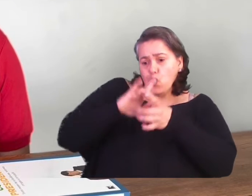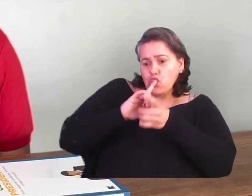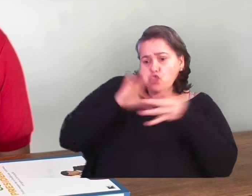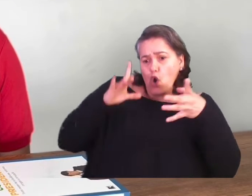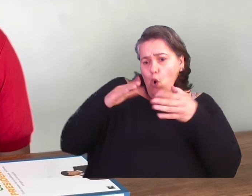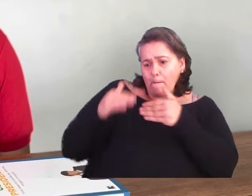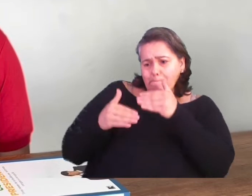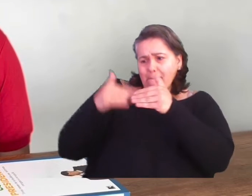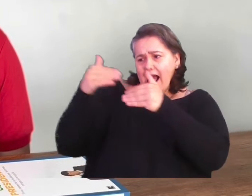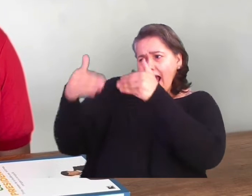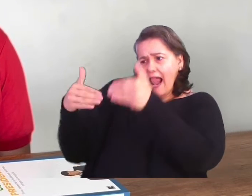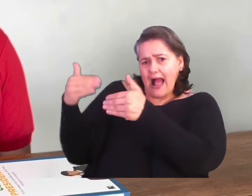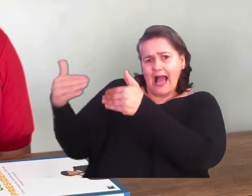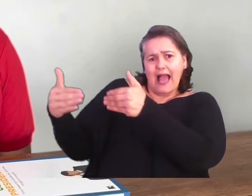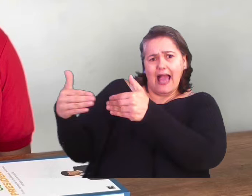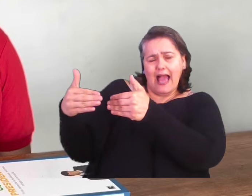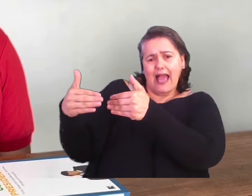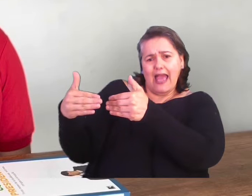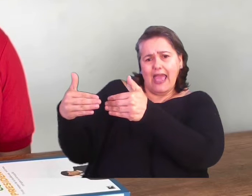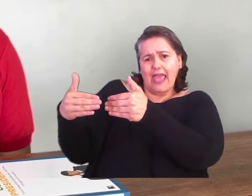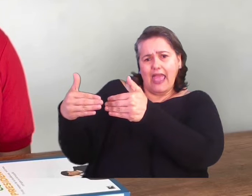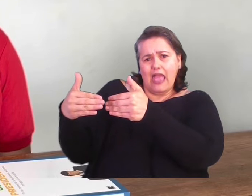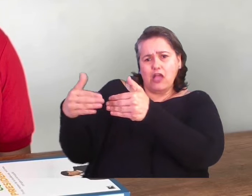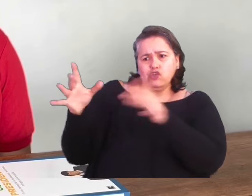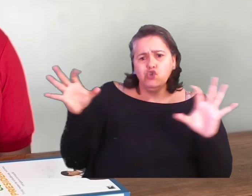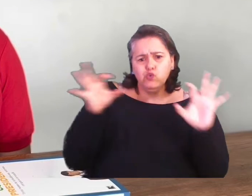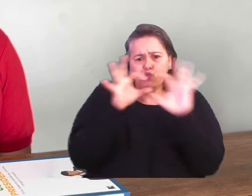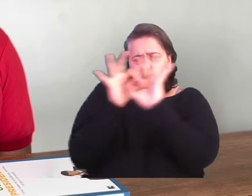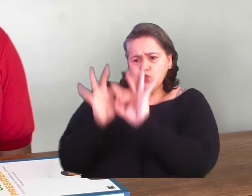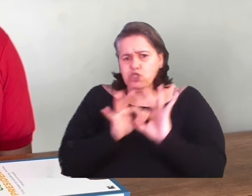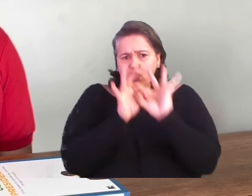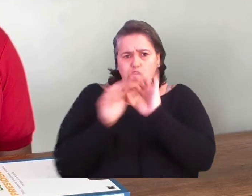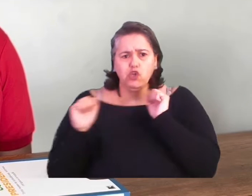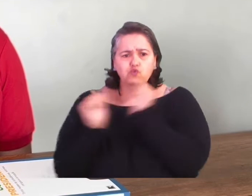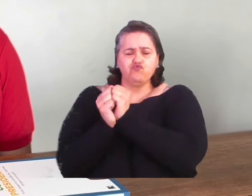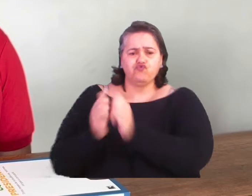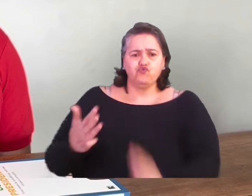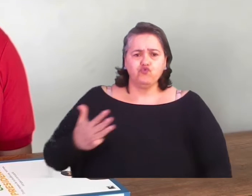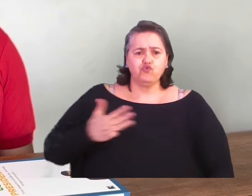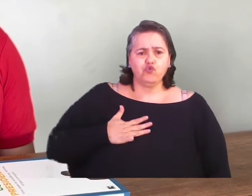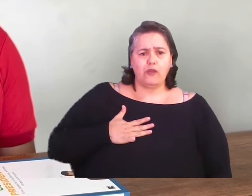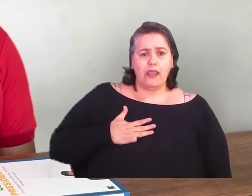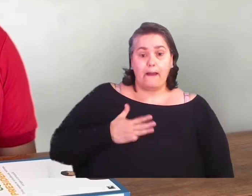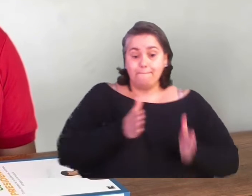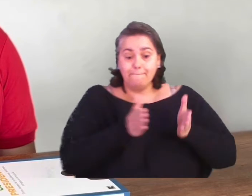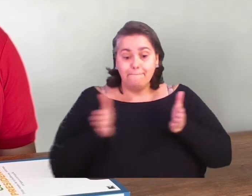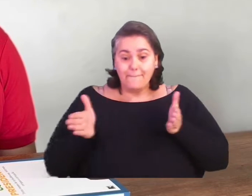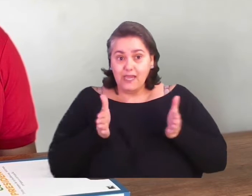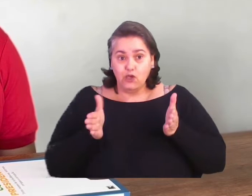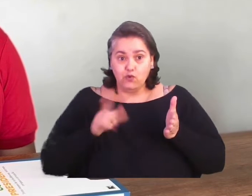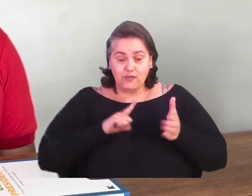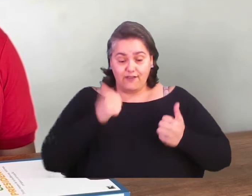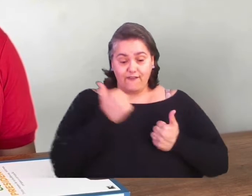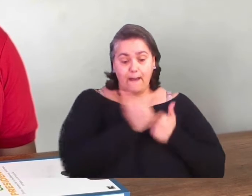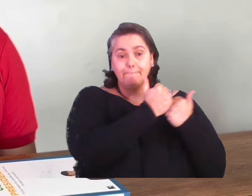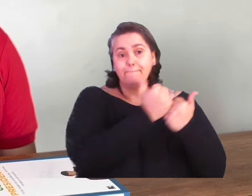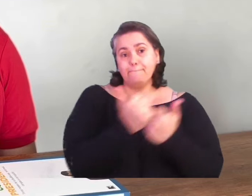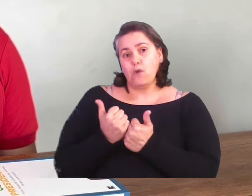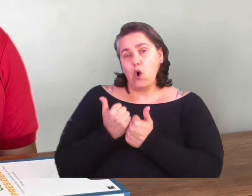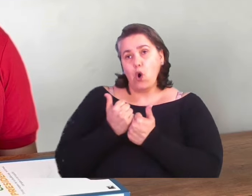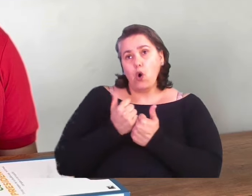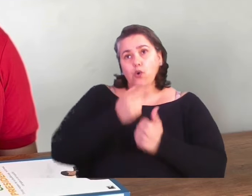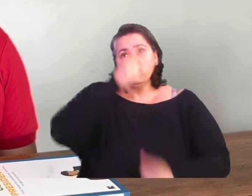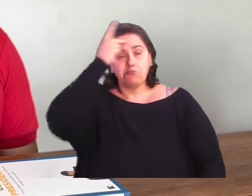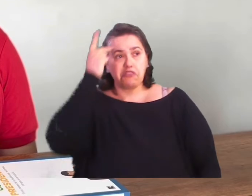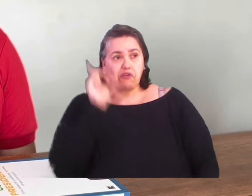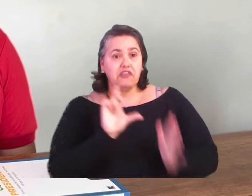campo progressista se uniram a Lula. Naquele período então, Lula teve o apoio de